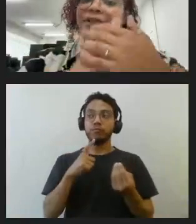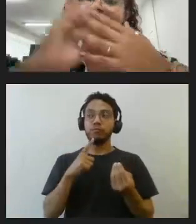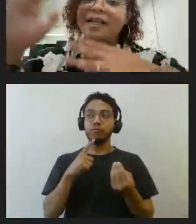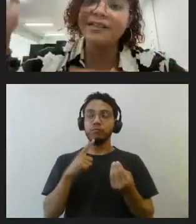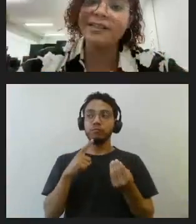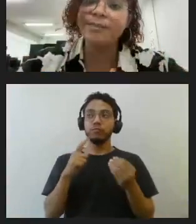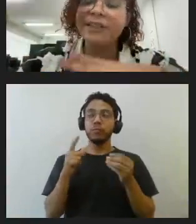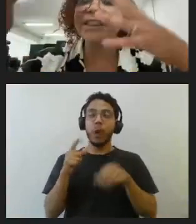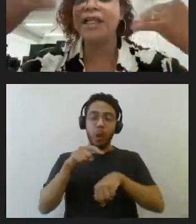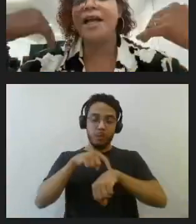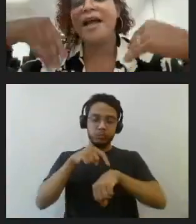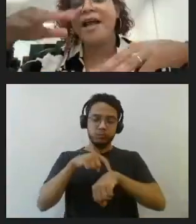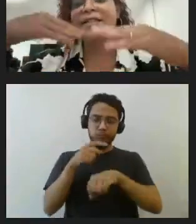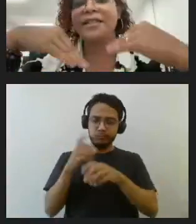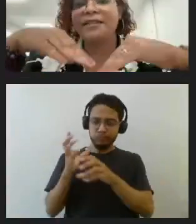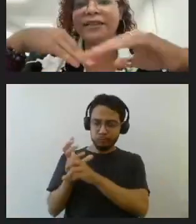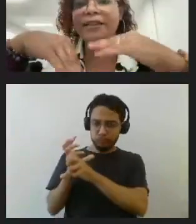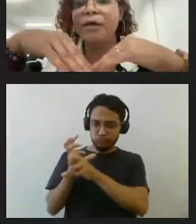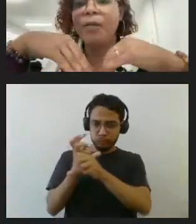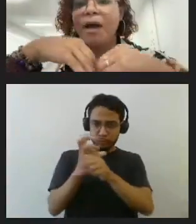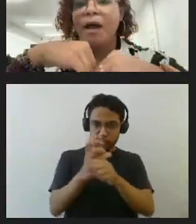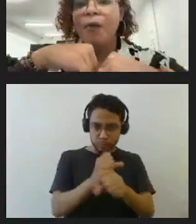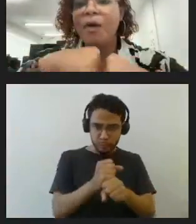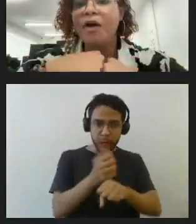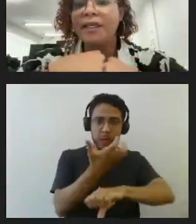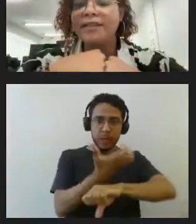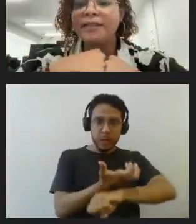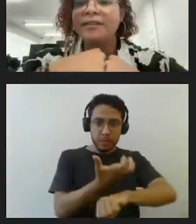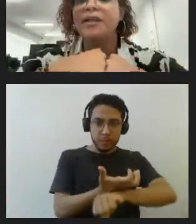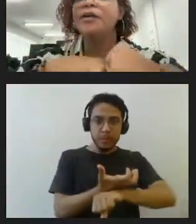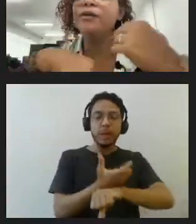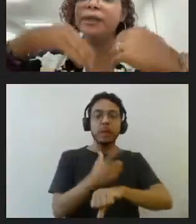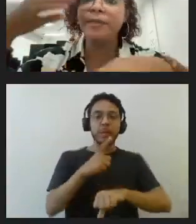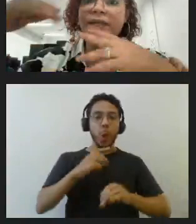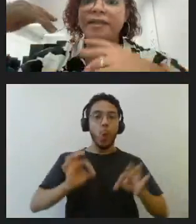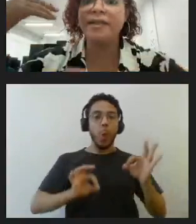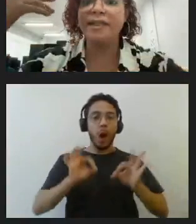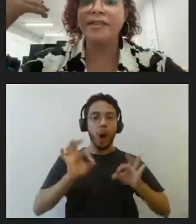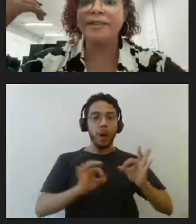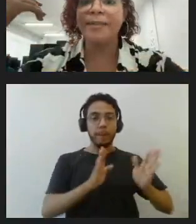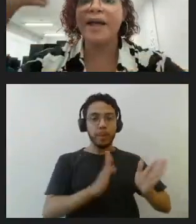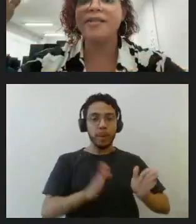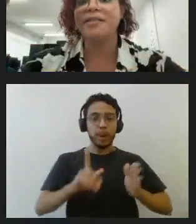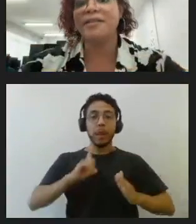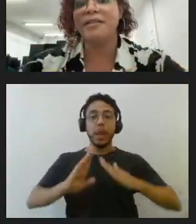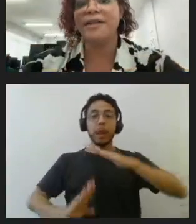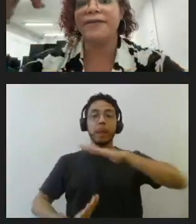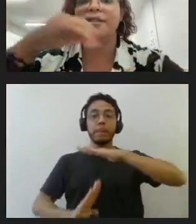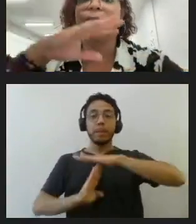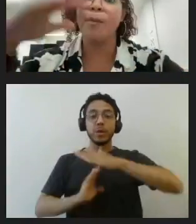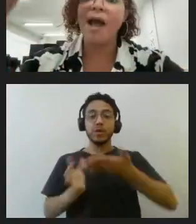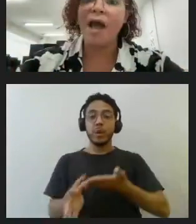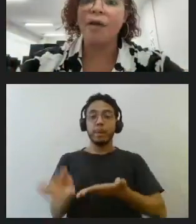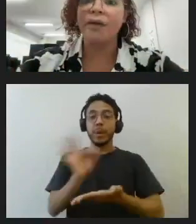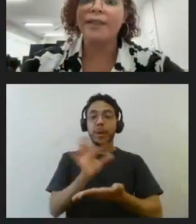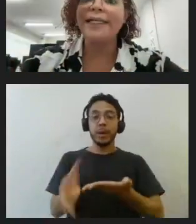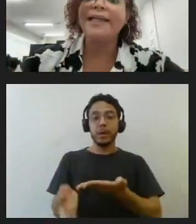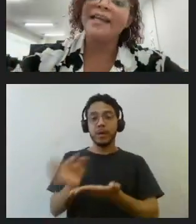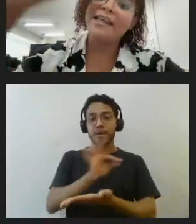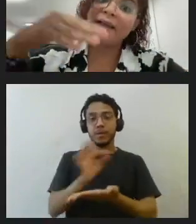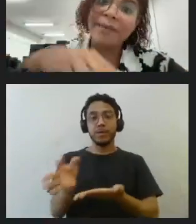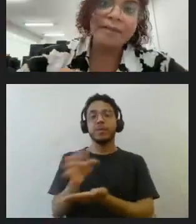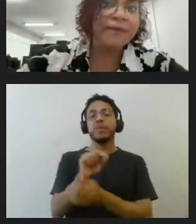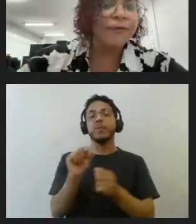base nas horas da disciplina, a gente tinha uma organização, um limite de páginas a serem feitas para uma